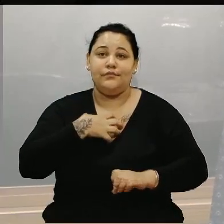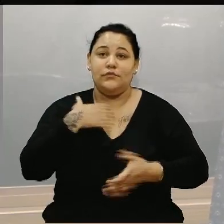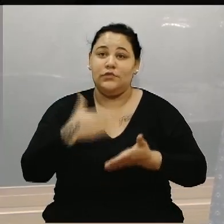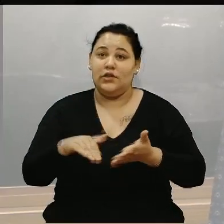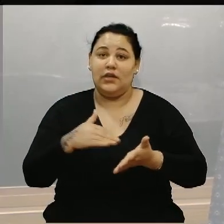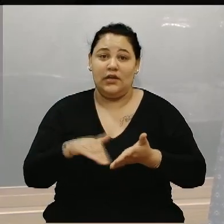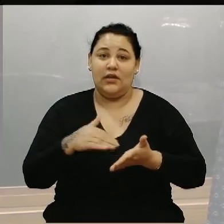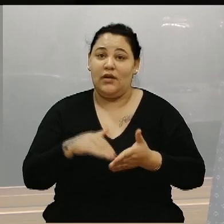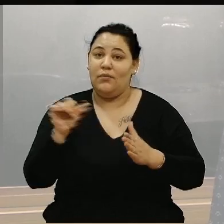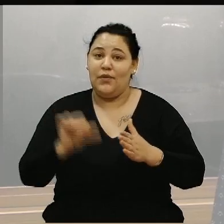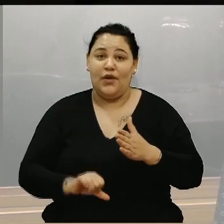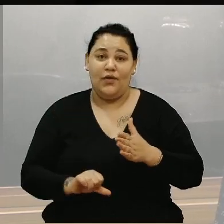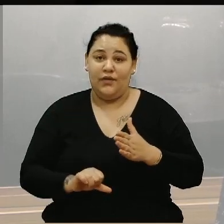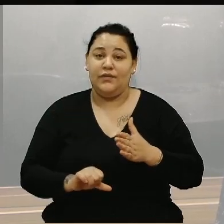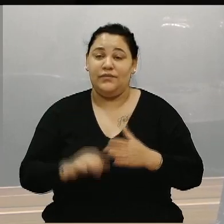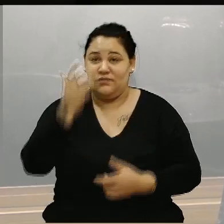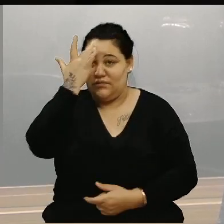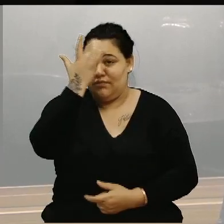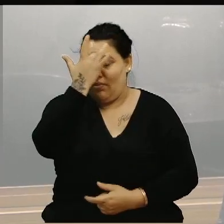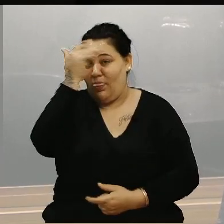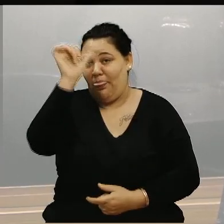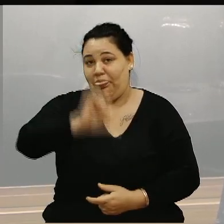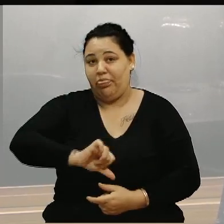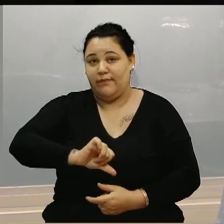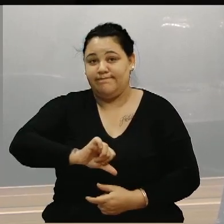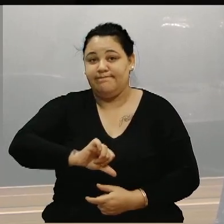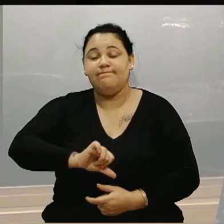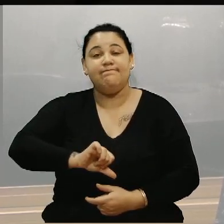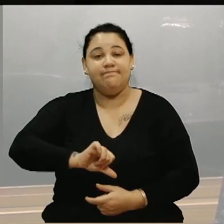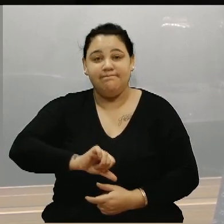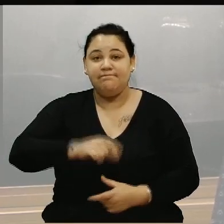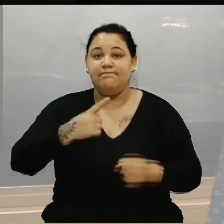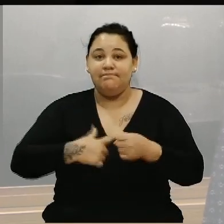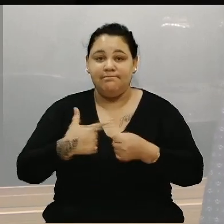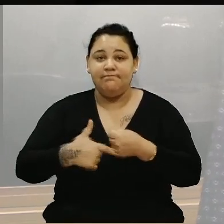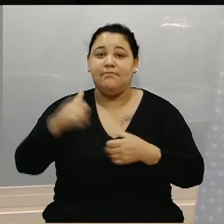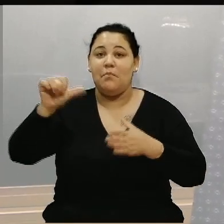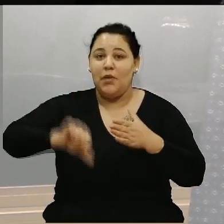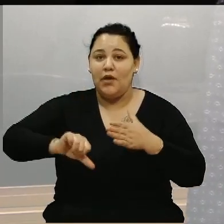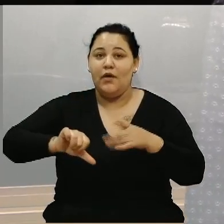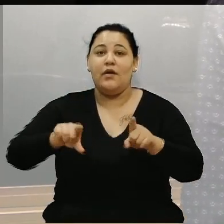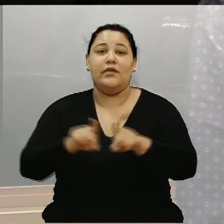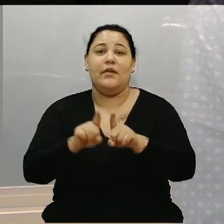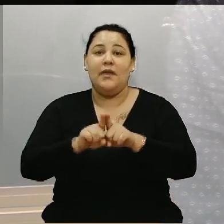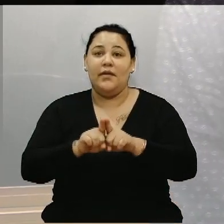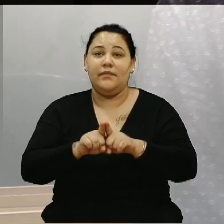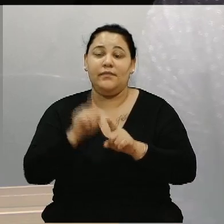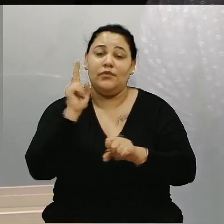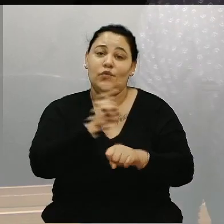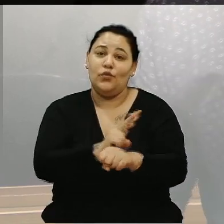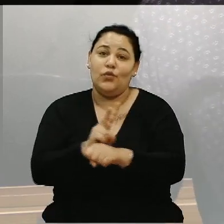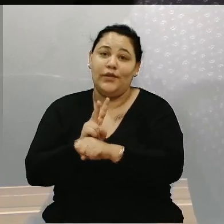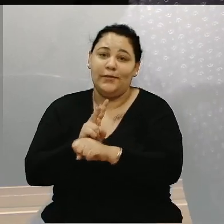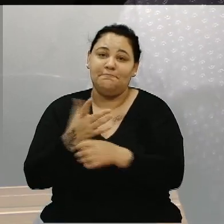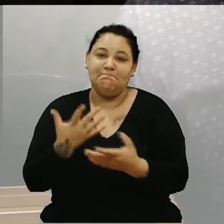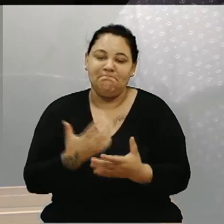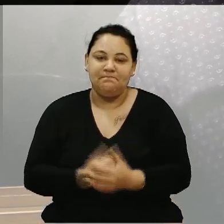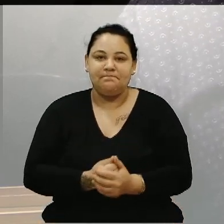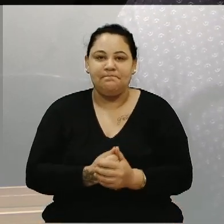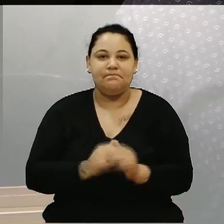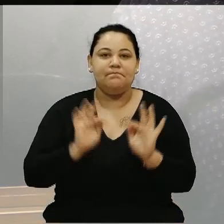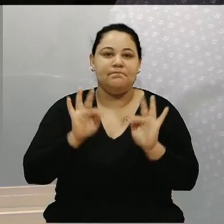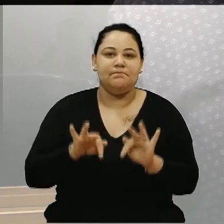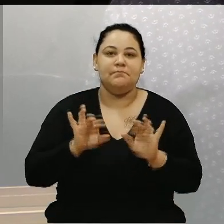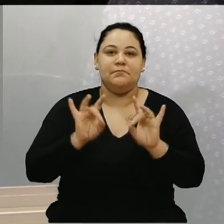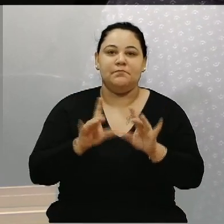cada vez pior na sua saúde mental e a cidade cada vez pior no seu cuidado. Bom, por fim, eu só quero